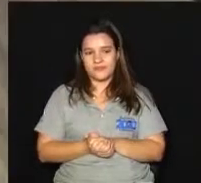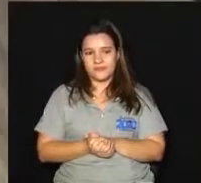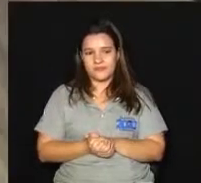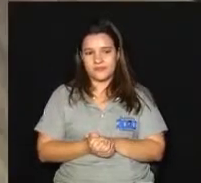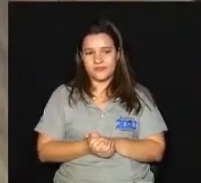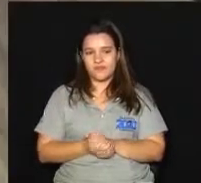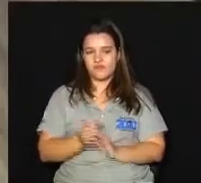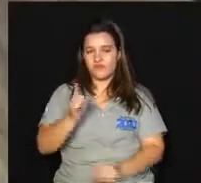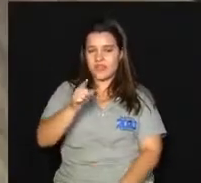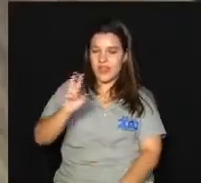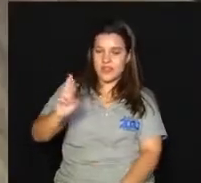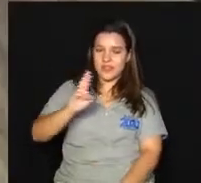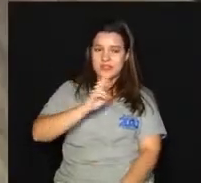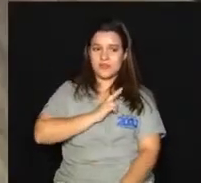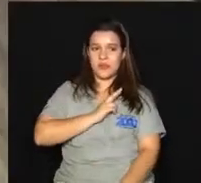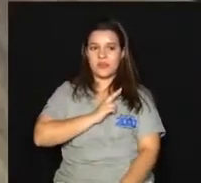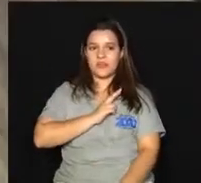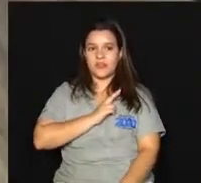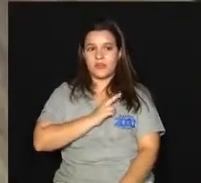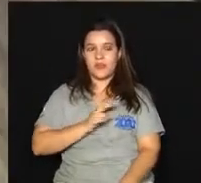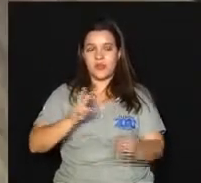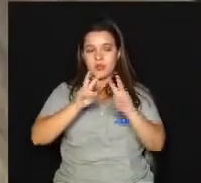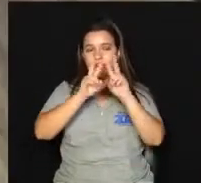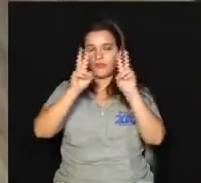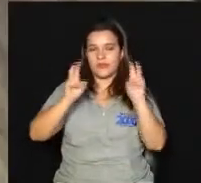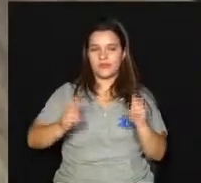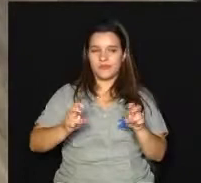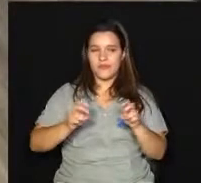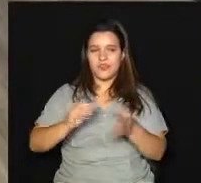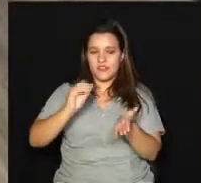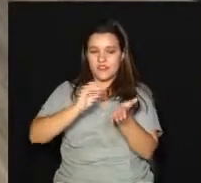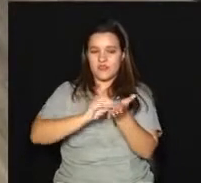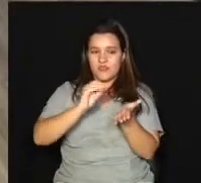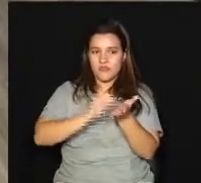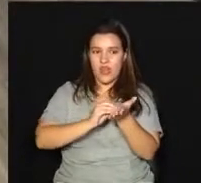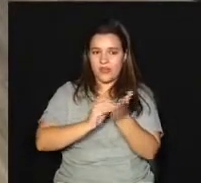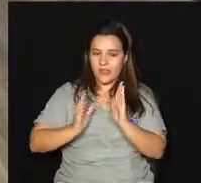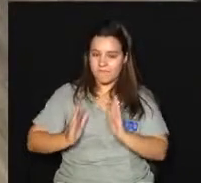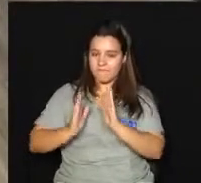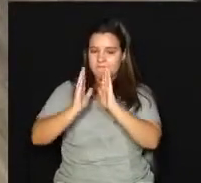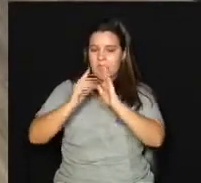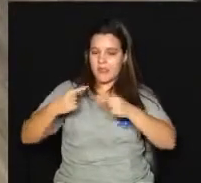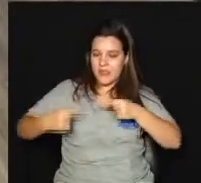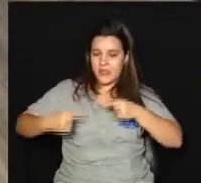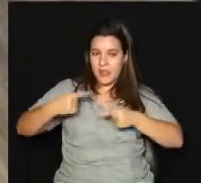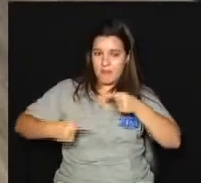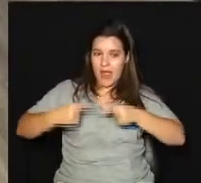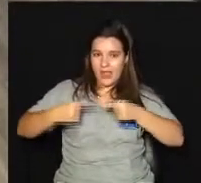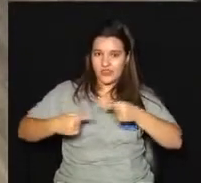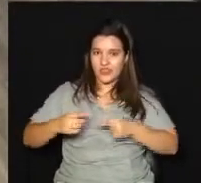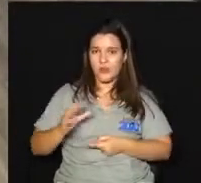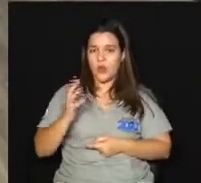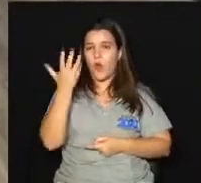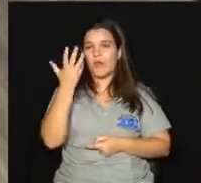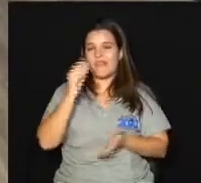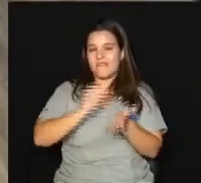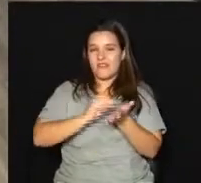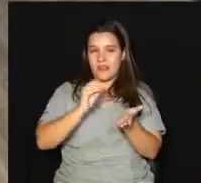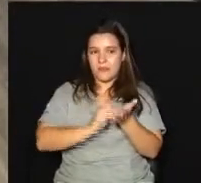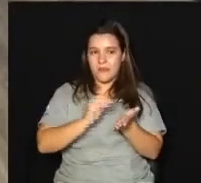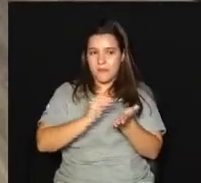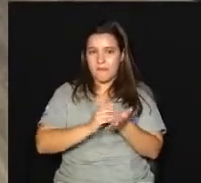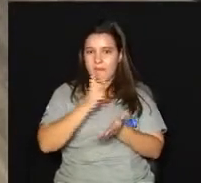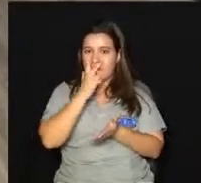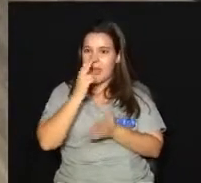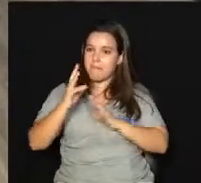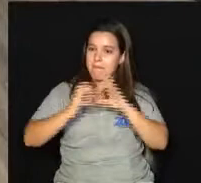última resposta, você falou sobre a falta de debates que aconteceram e por isso ficou um clima